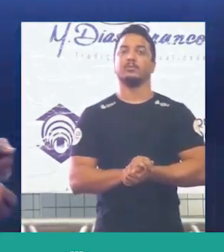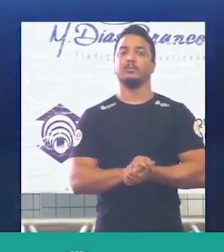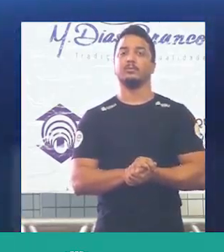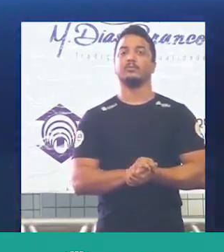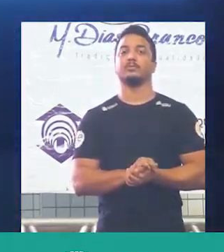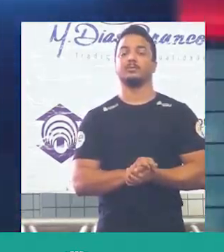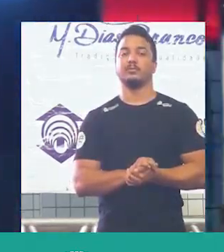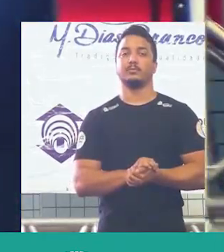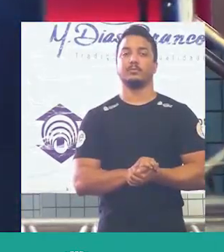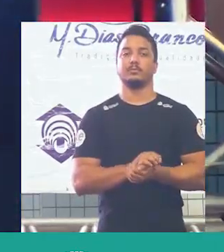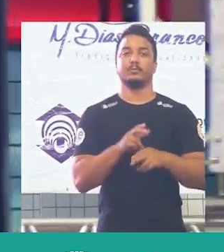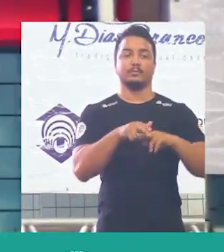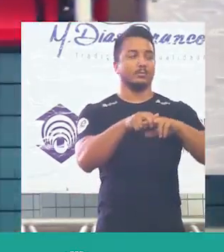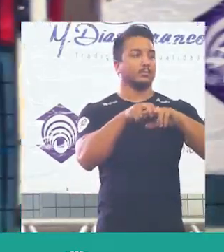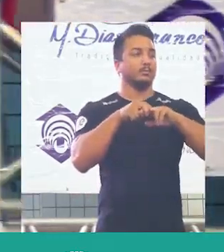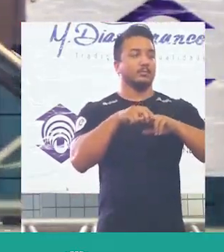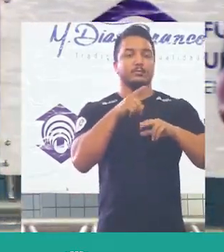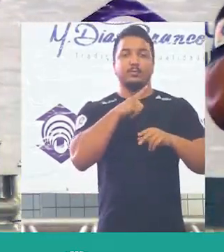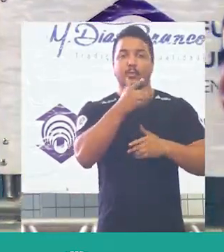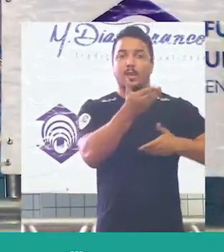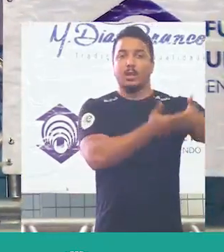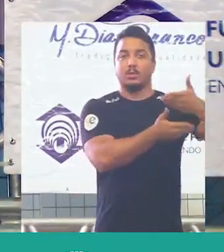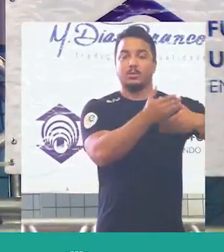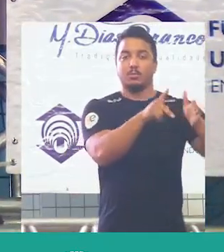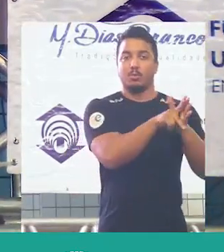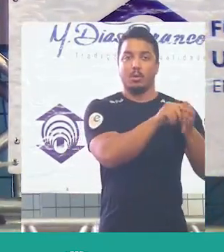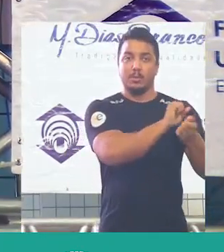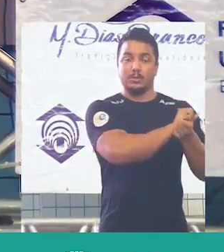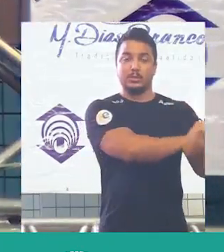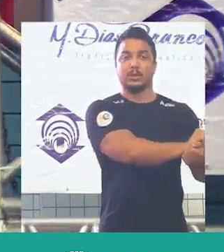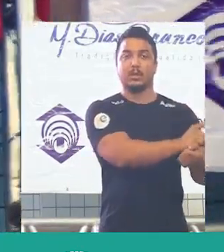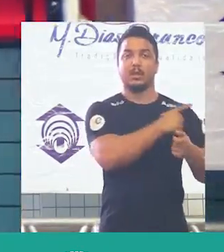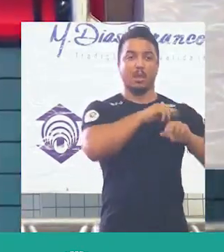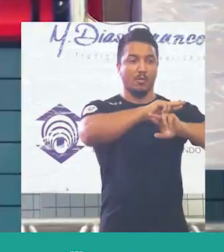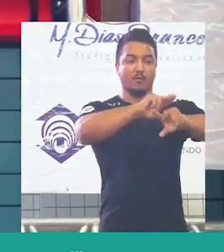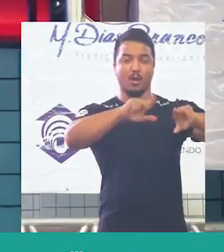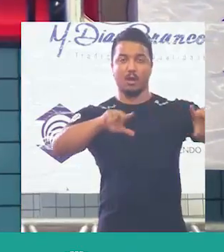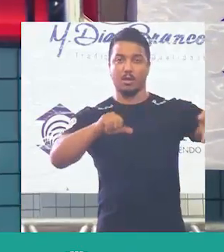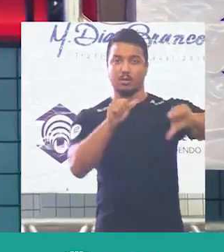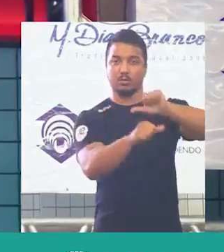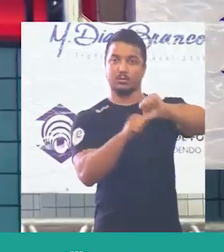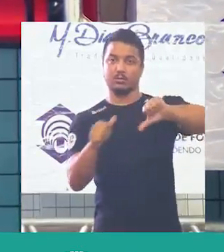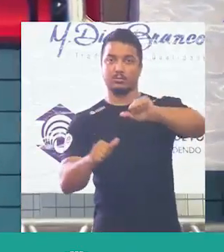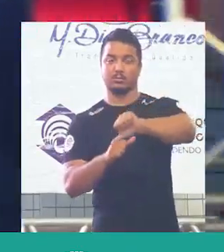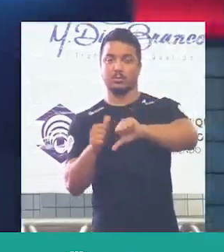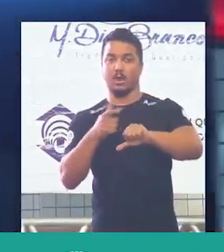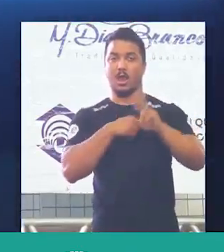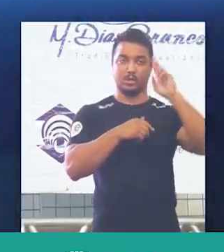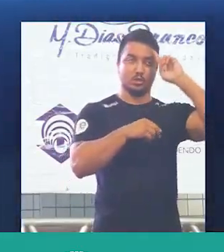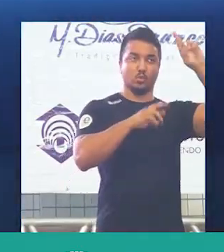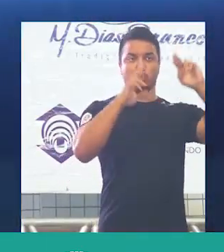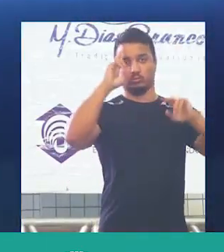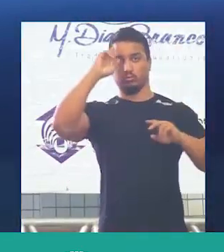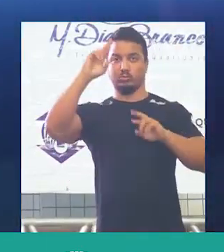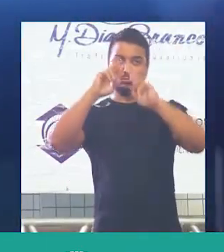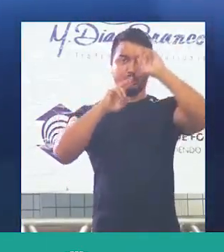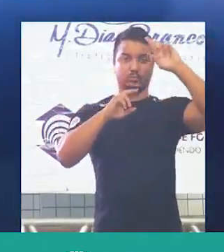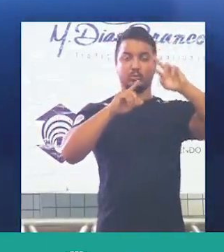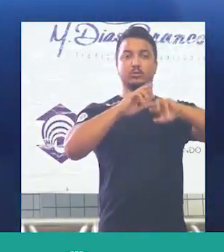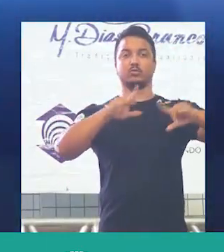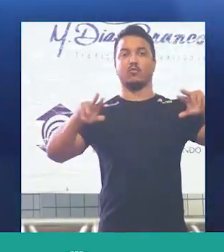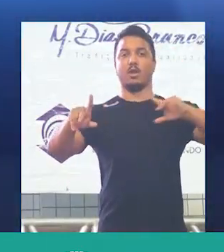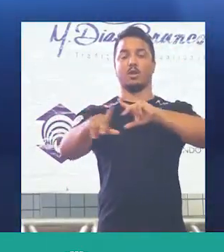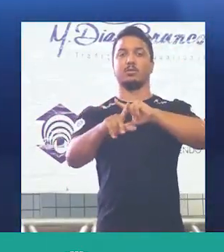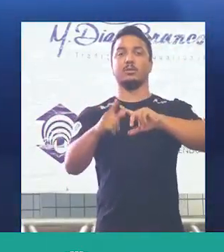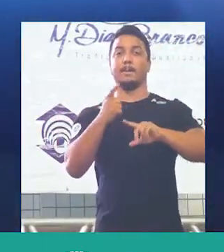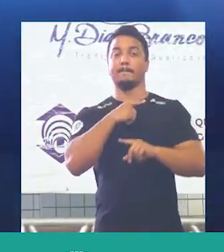mais. Então, as relações de escravidão, elas variavam de senhor para senhor. Tinha senhor de